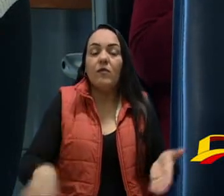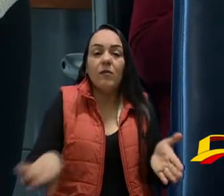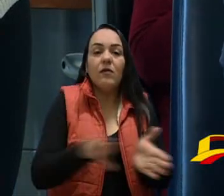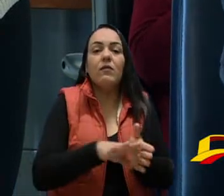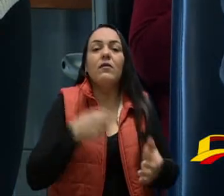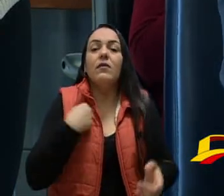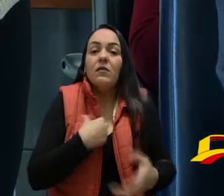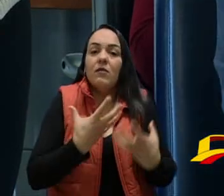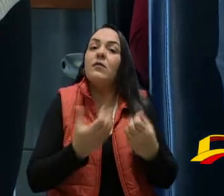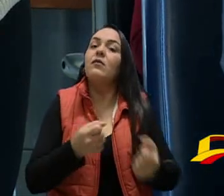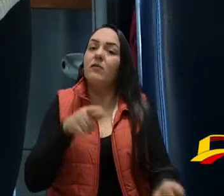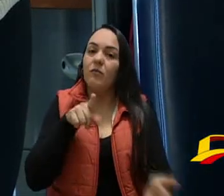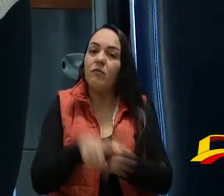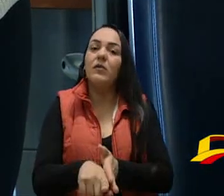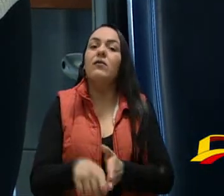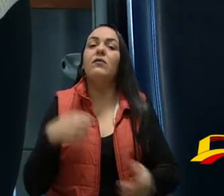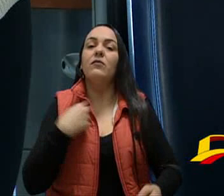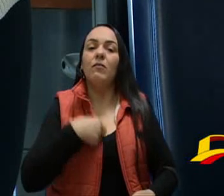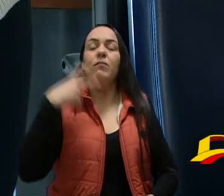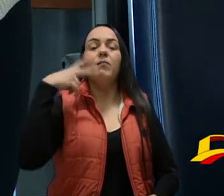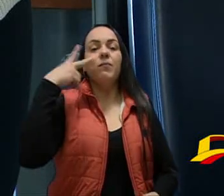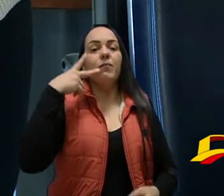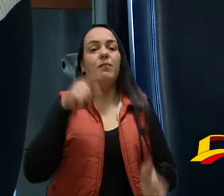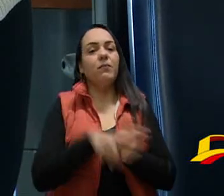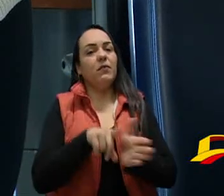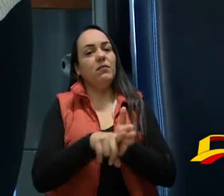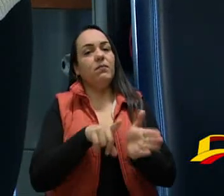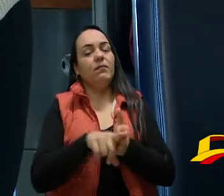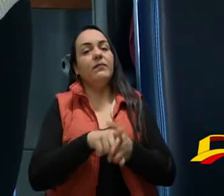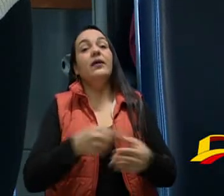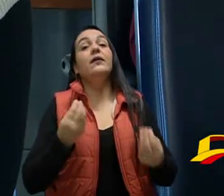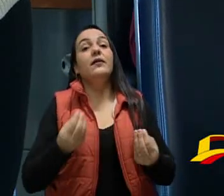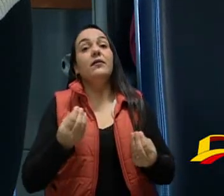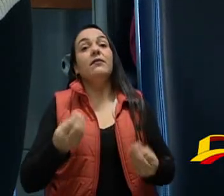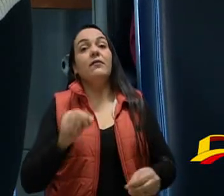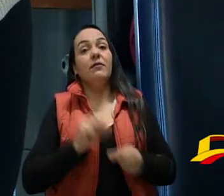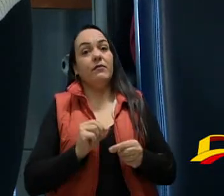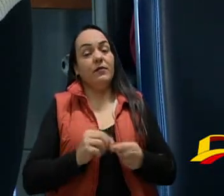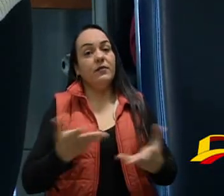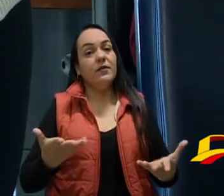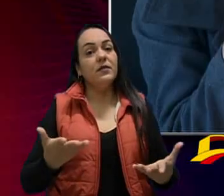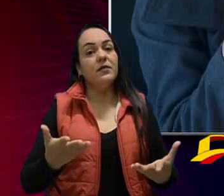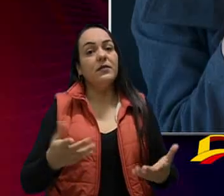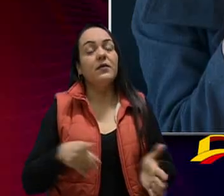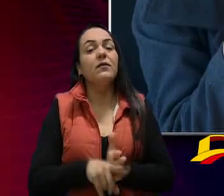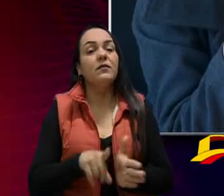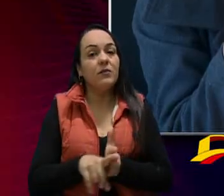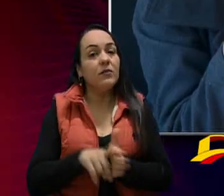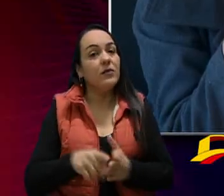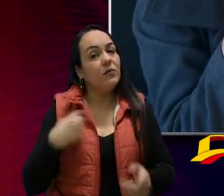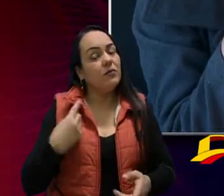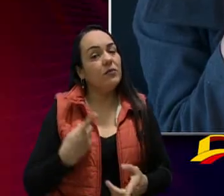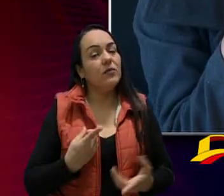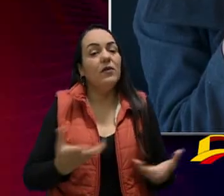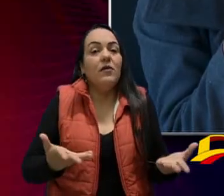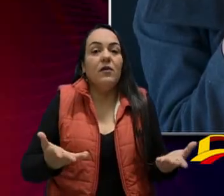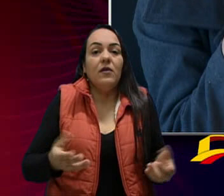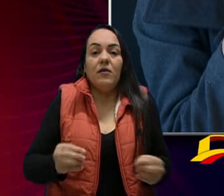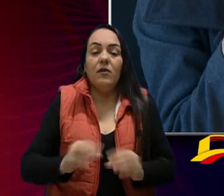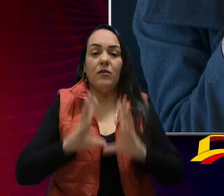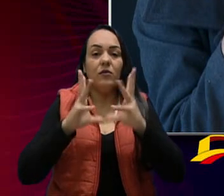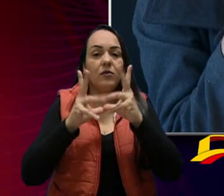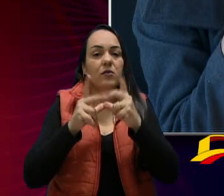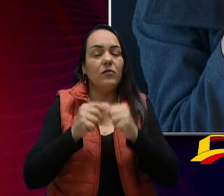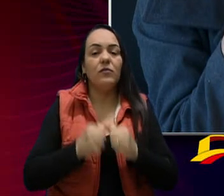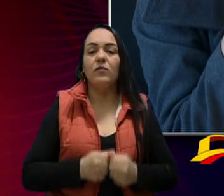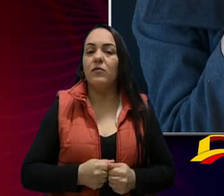gente me perguntar se nós enquanto vereadores não fizemos as questionamento que tem que usar a sua pergunta eu jamais pode usar um show em